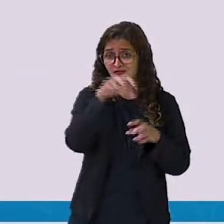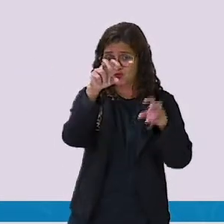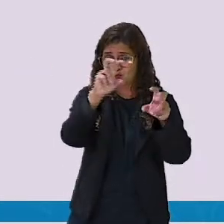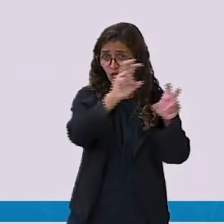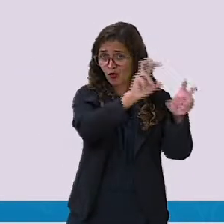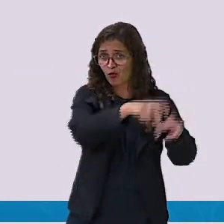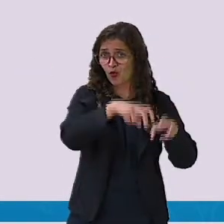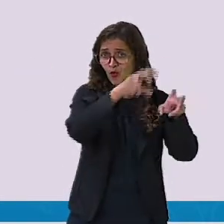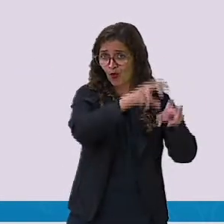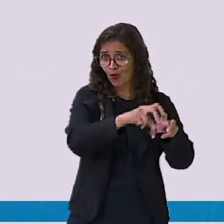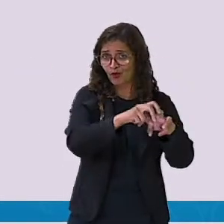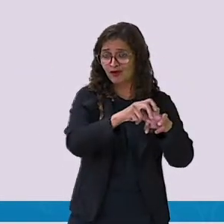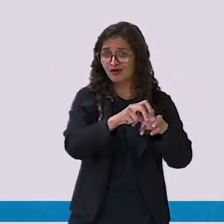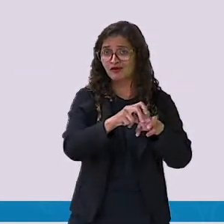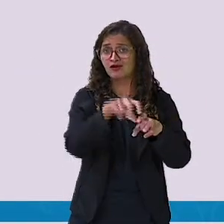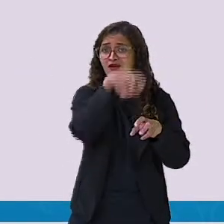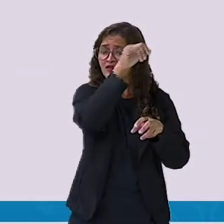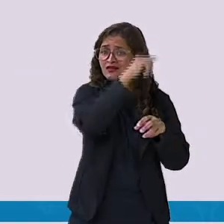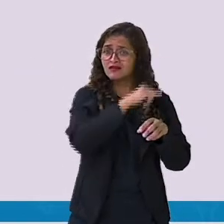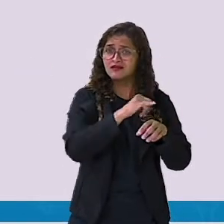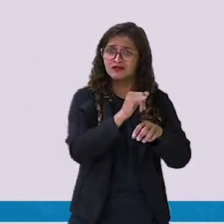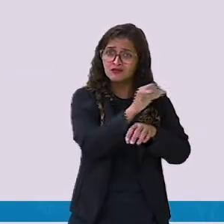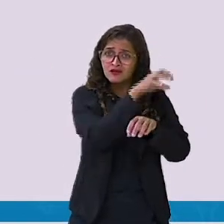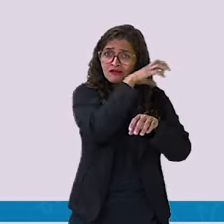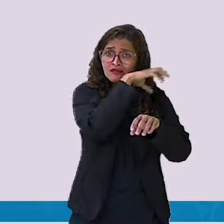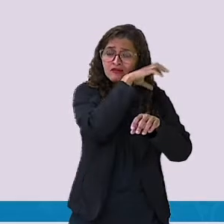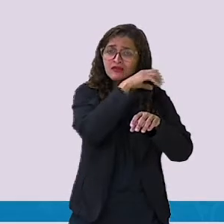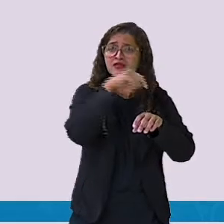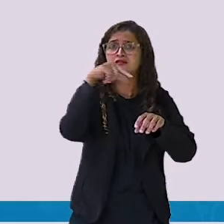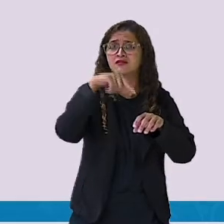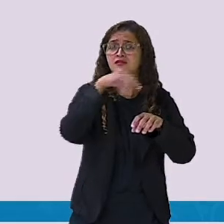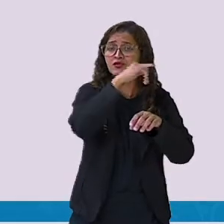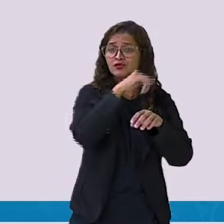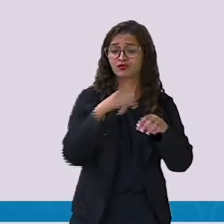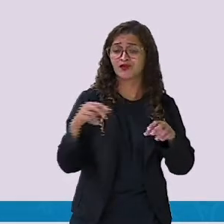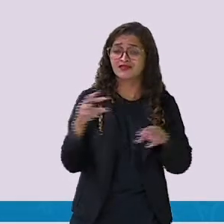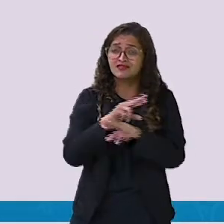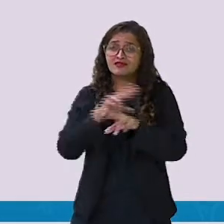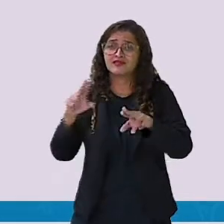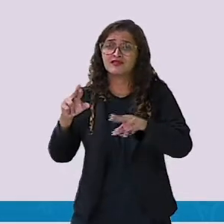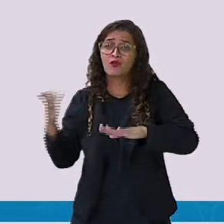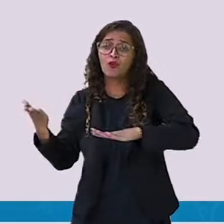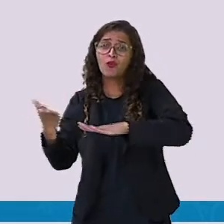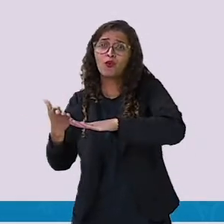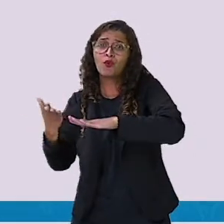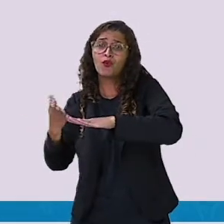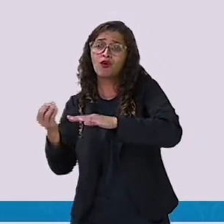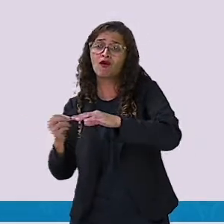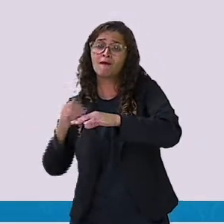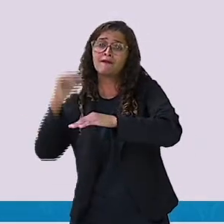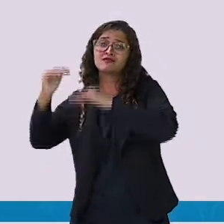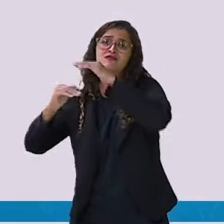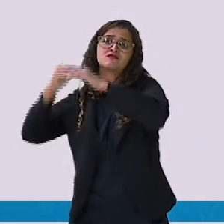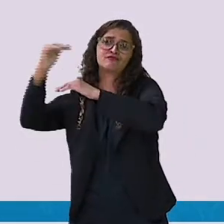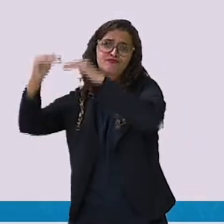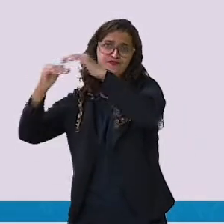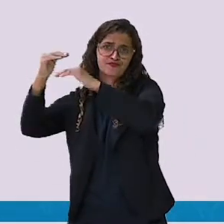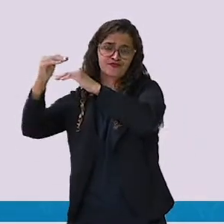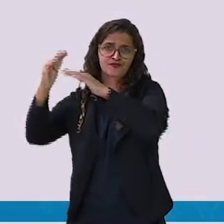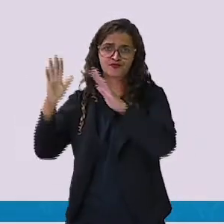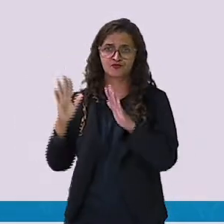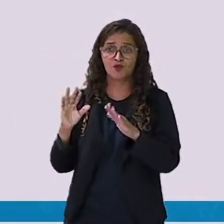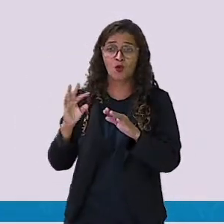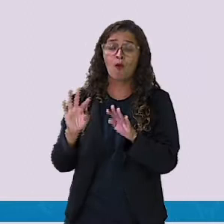Em nosso país, existem indústrias modernas que empregam tecnologia altamente